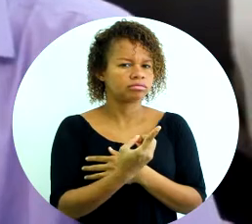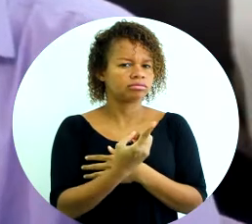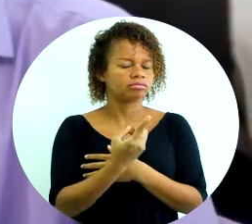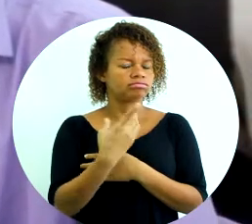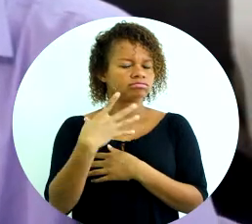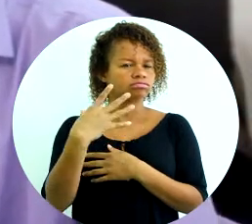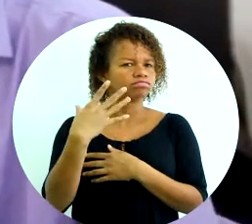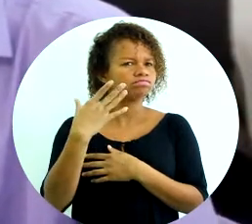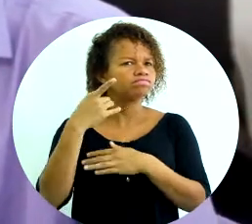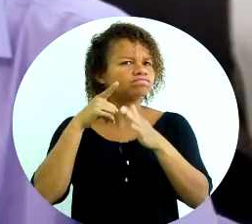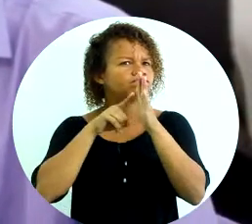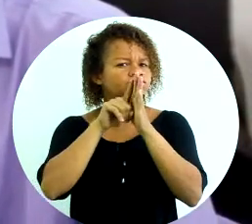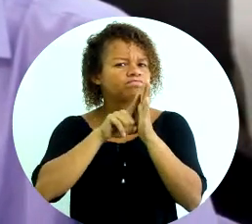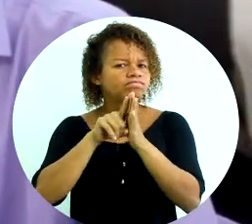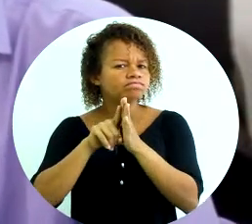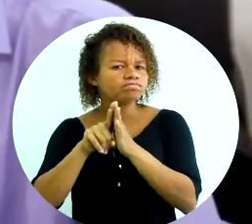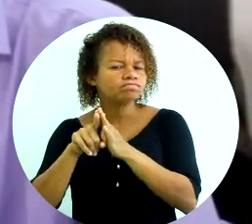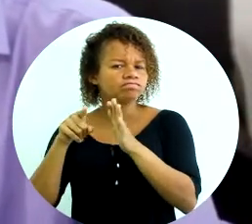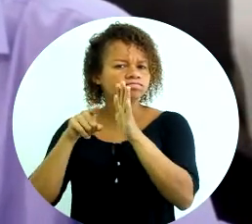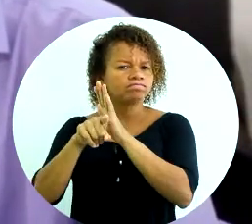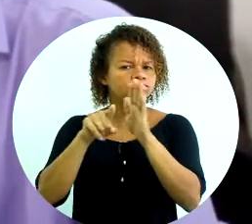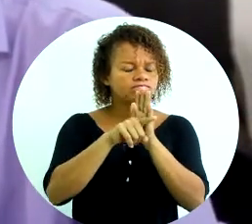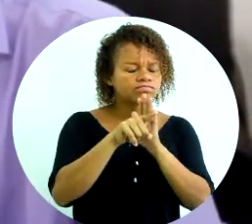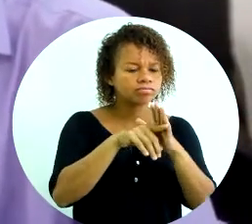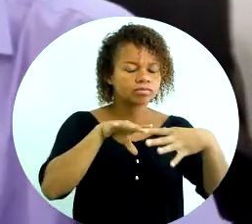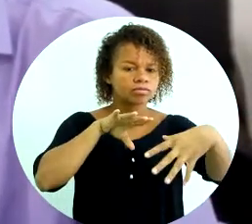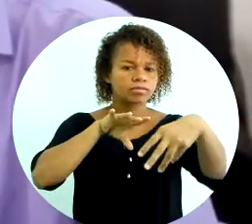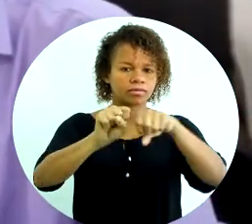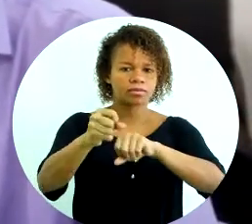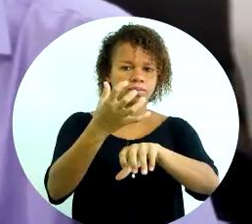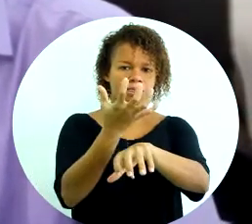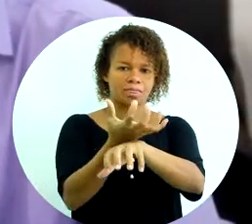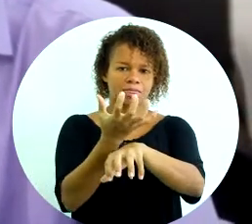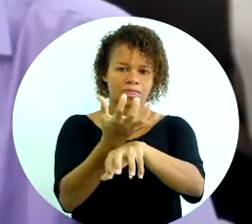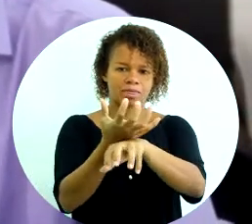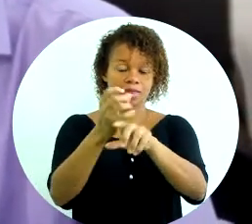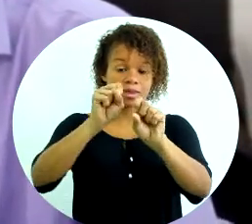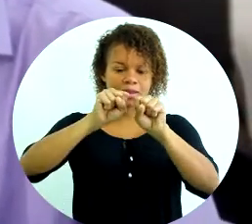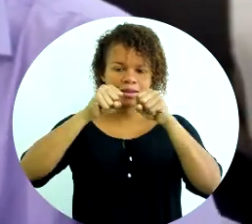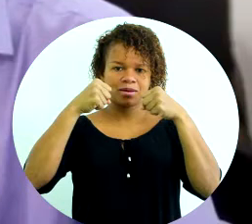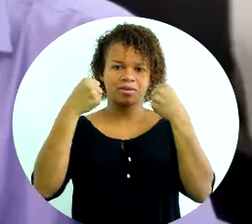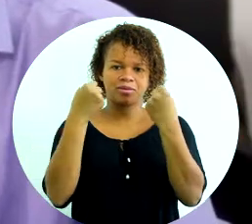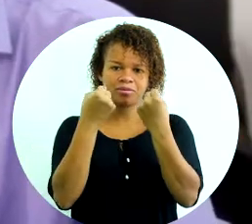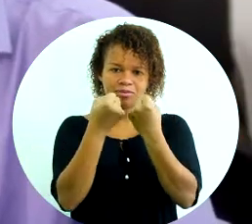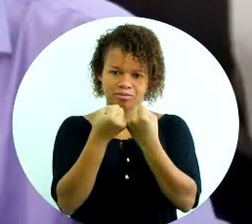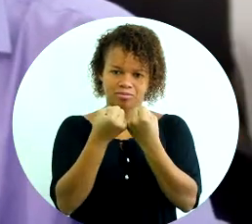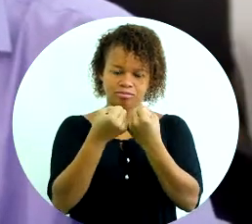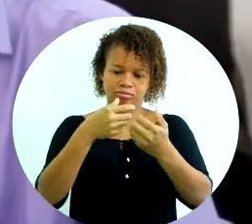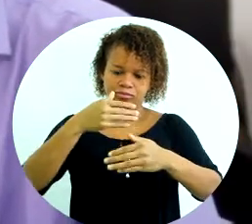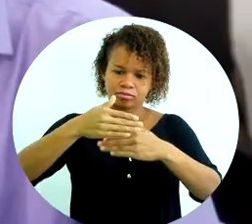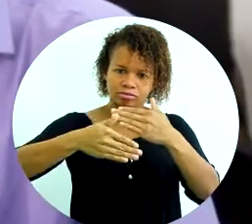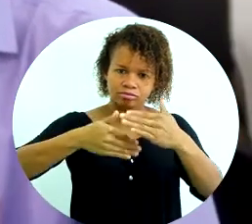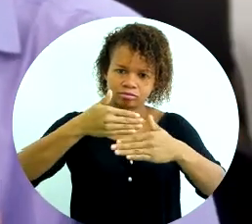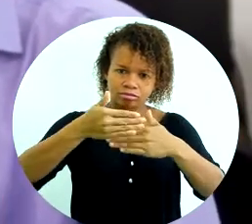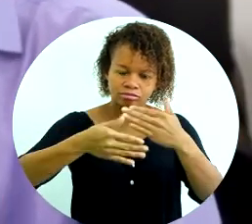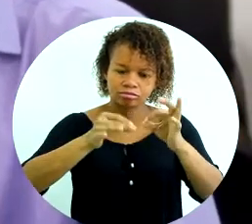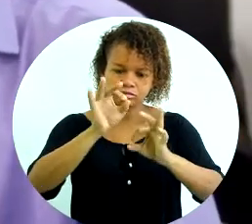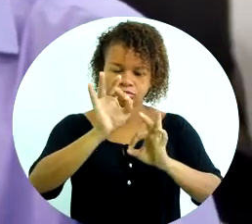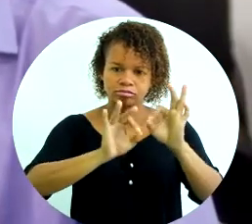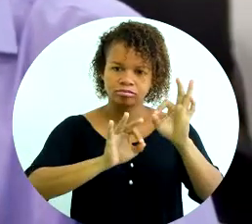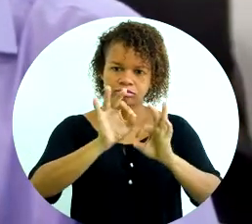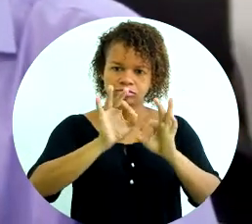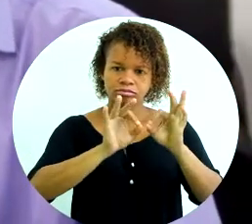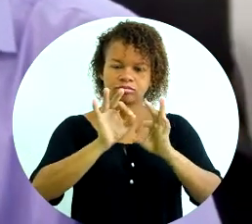que façamos uma abordagem sobre a formação da disciplina sociologia, seu processo